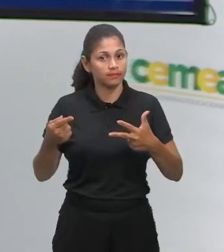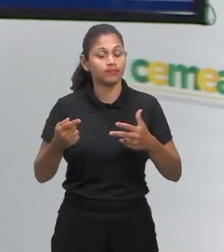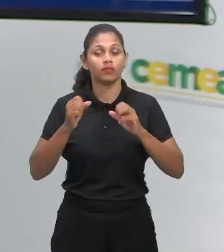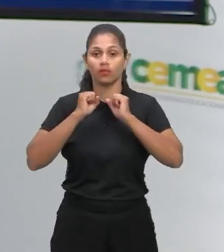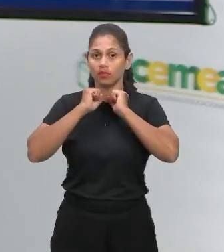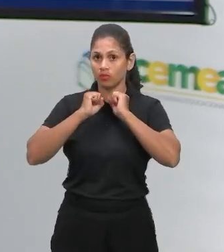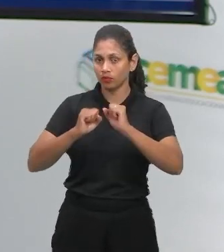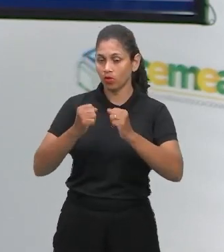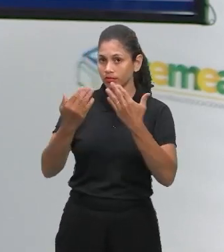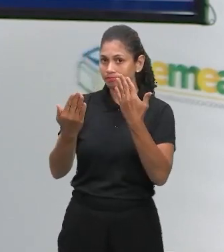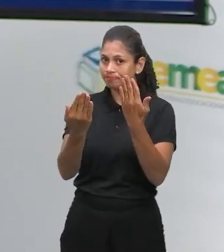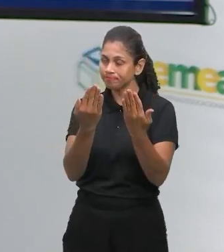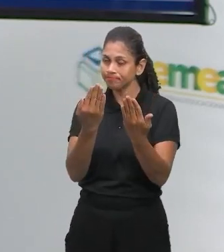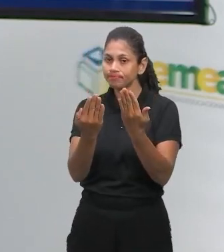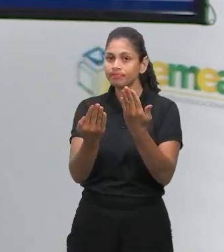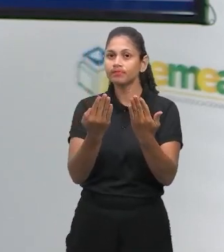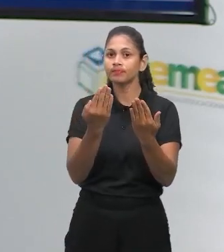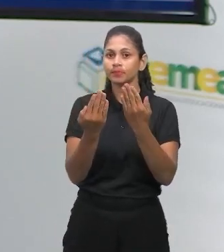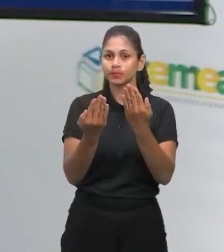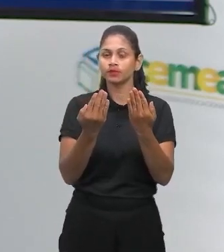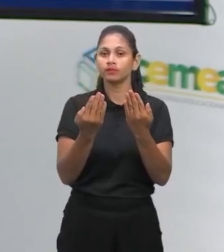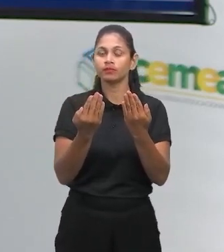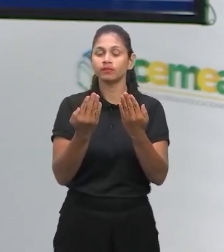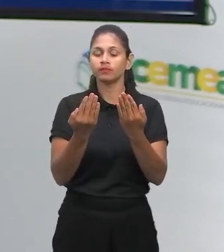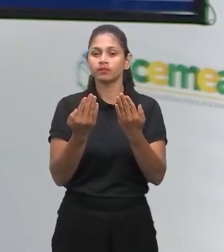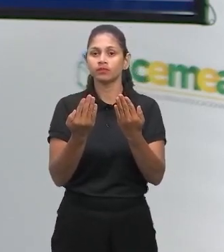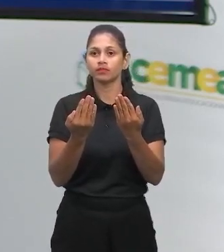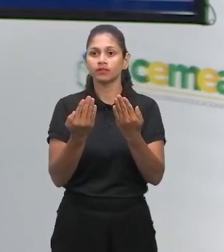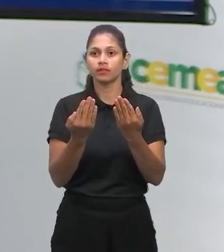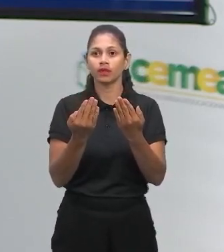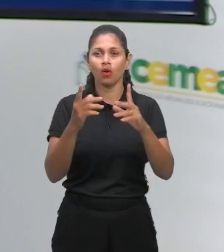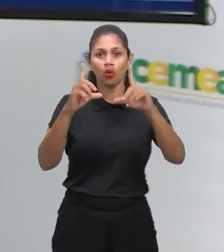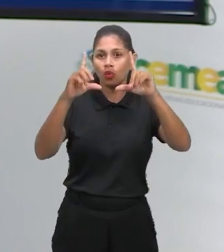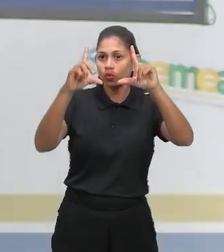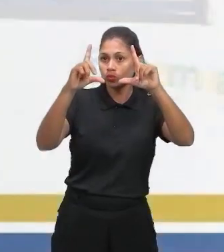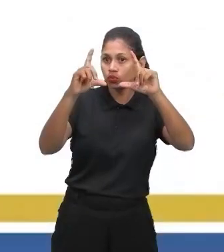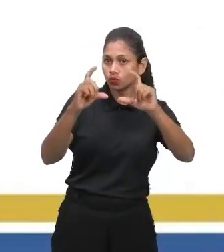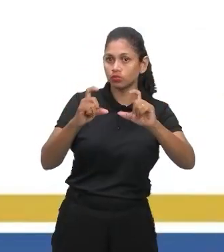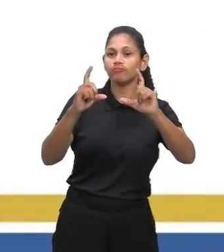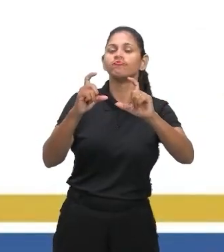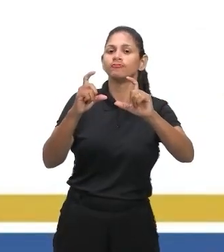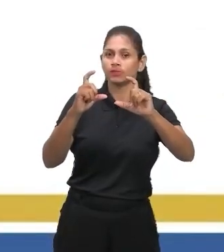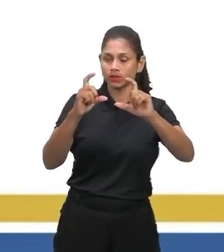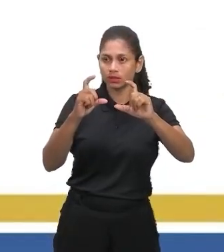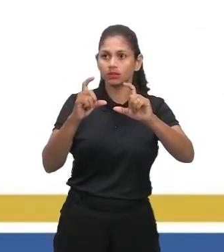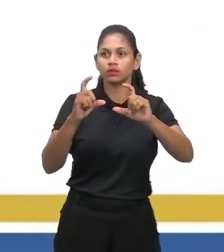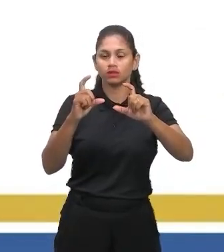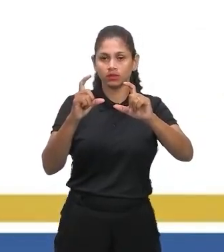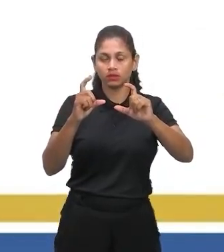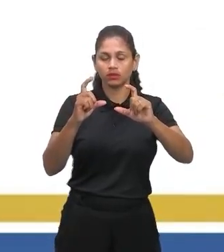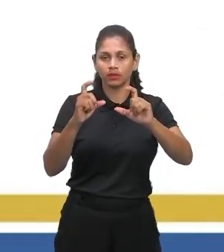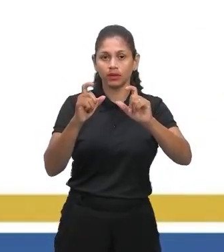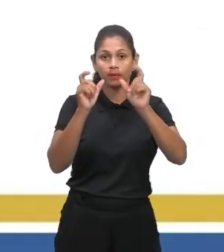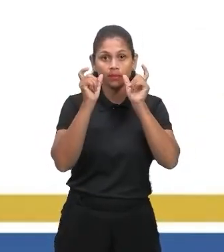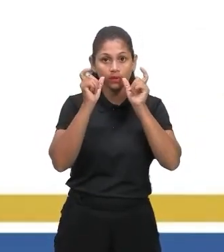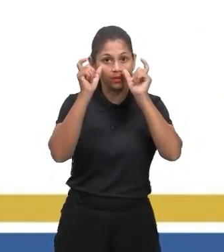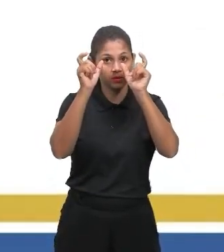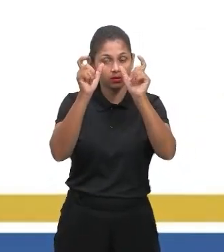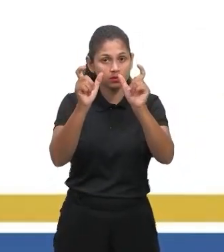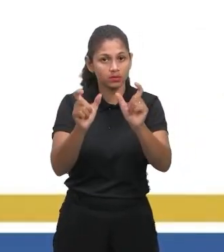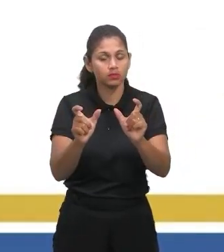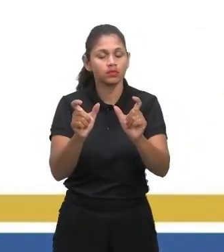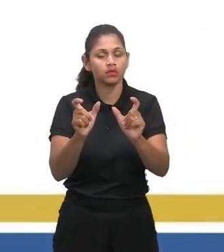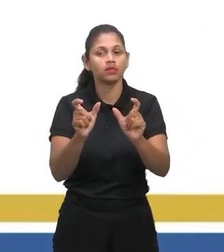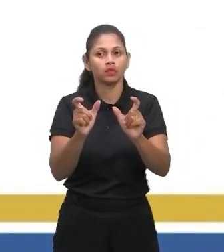fazer uma comparação, né? Agora trazendo aqui para a tela aquele momento do print. Tira o print da tela, né? Observa que faz que nem o